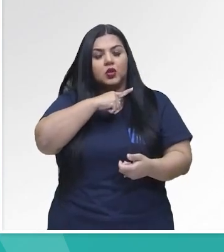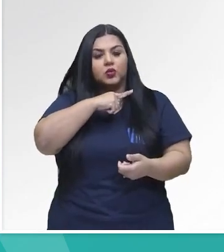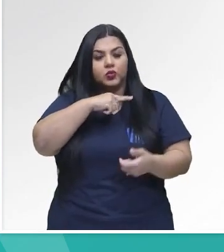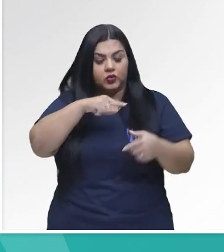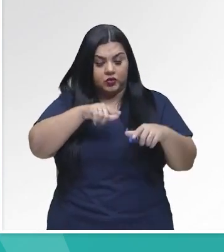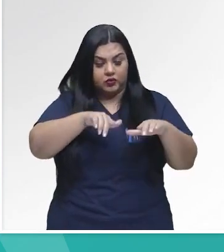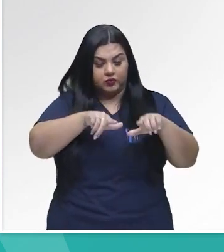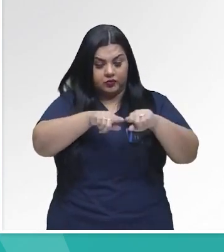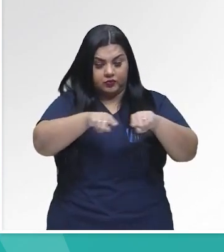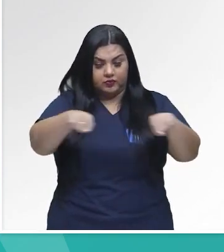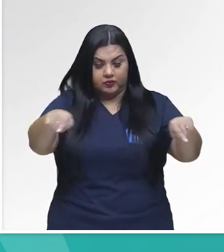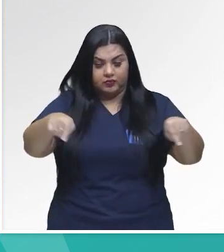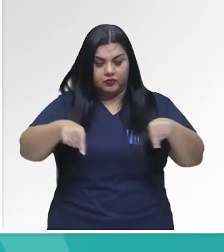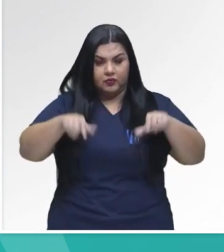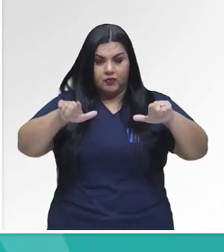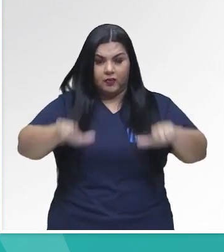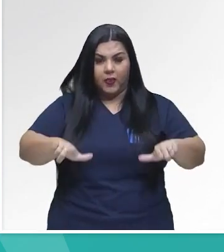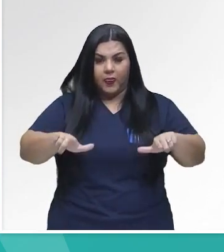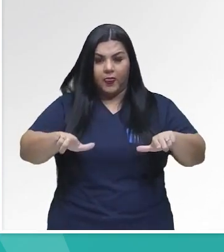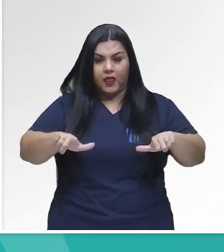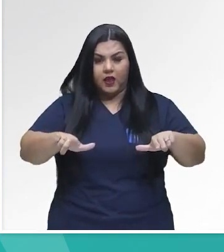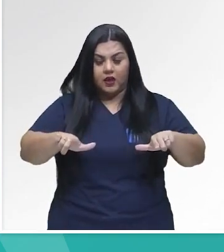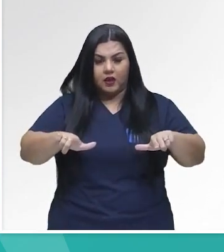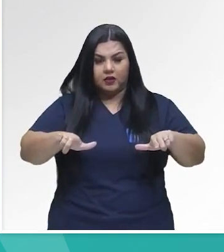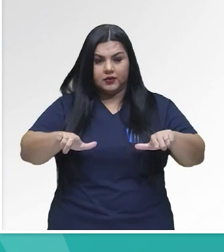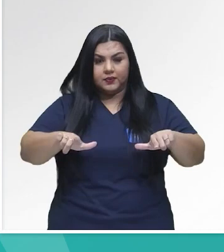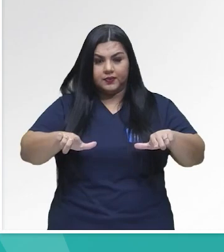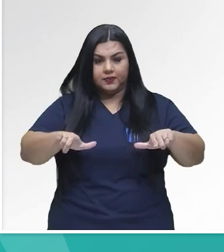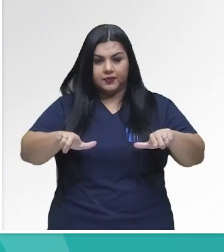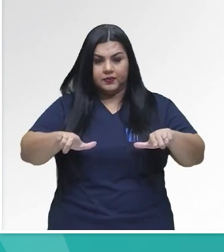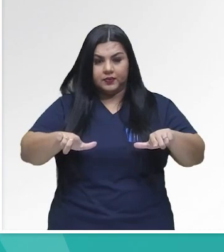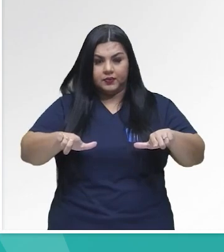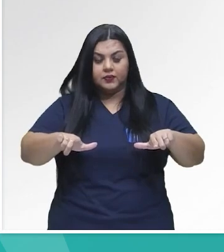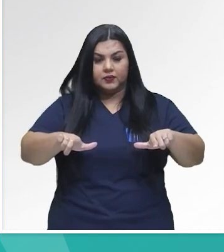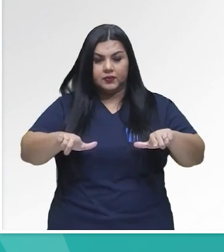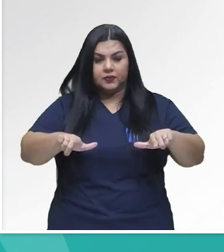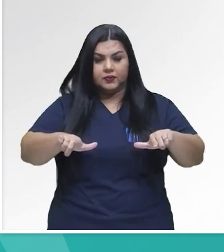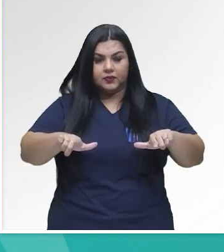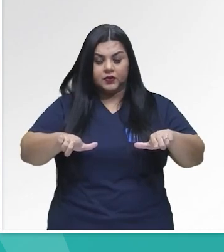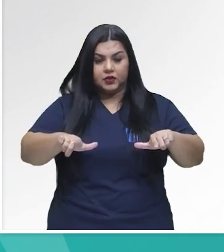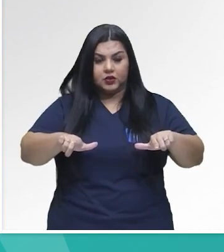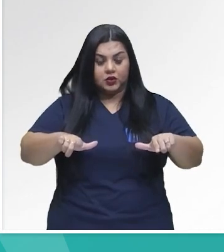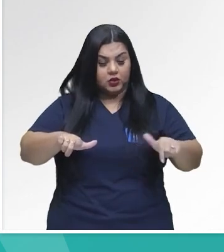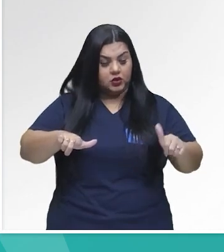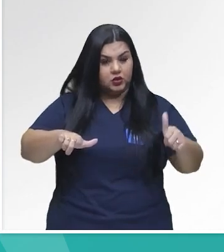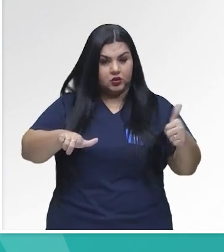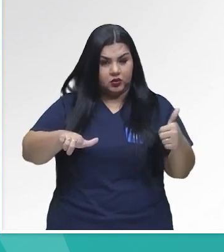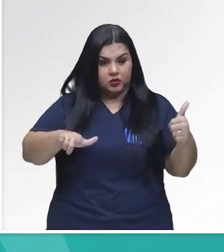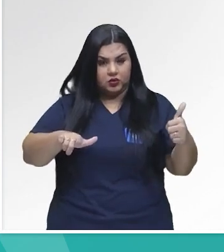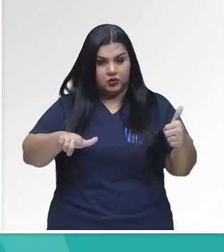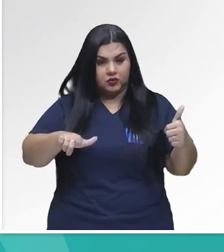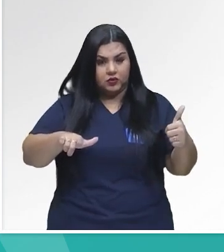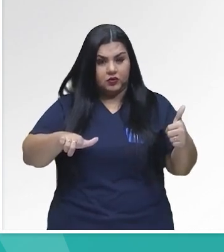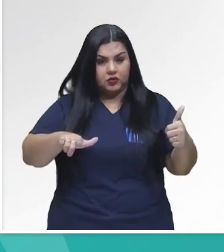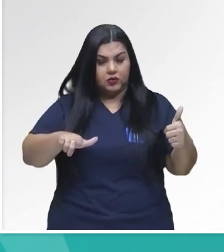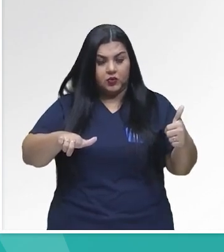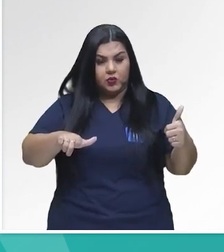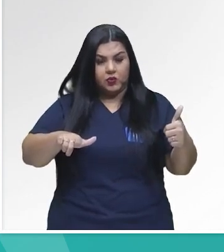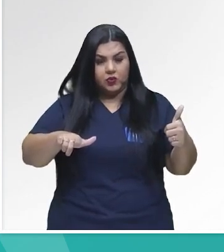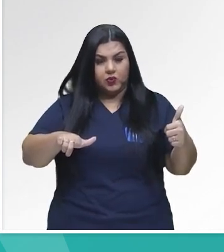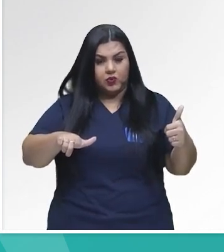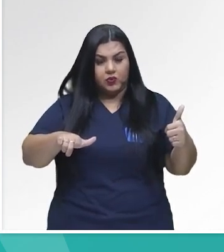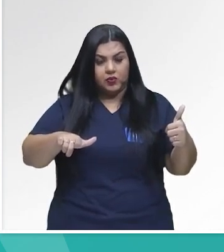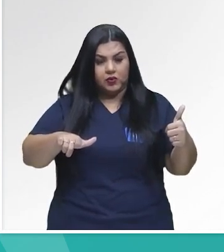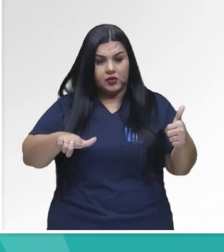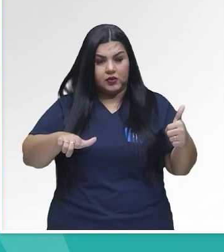tabuleiro colocado, com a primeira casa, né? A direita do jogador, ela tem que ser